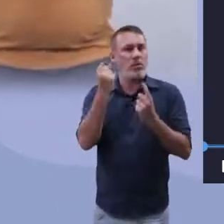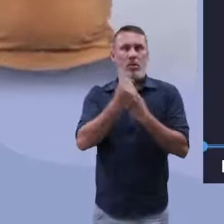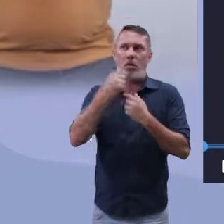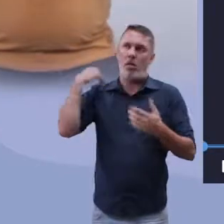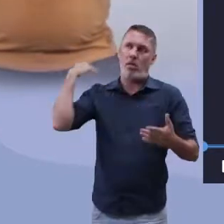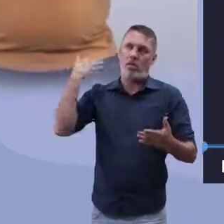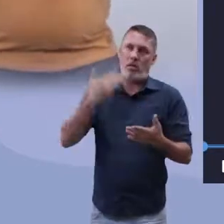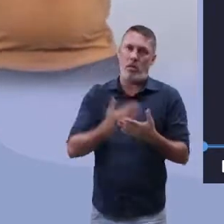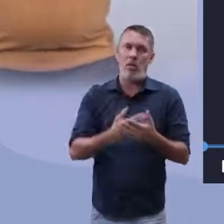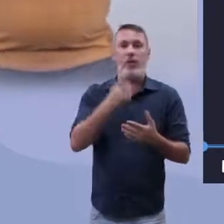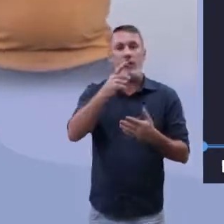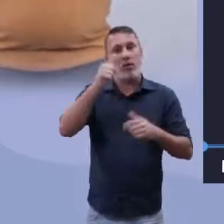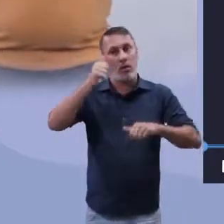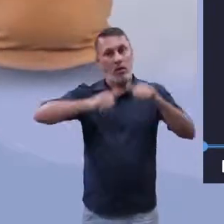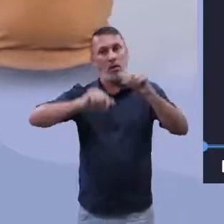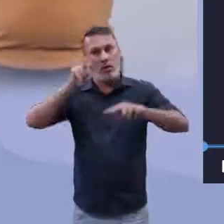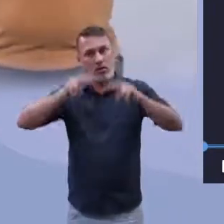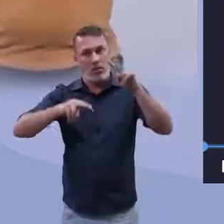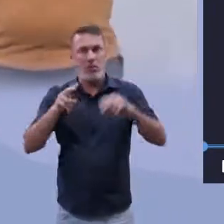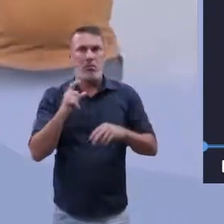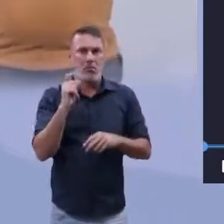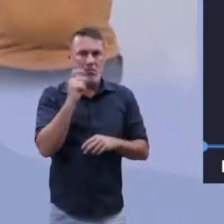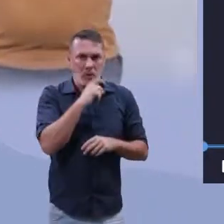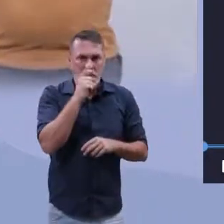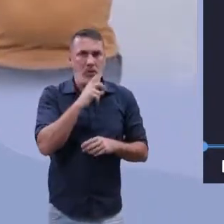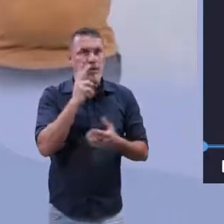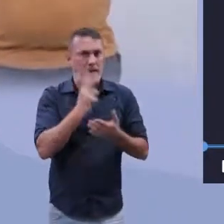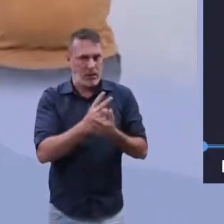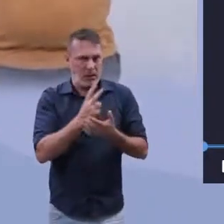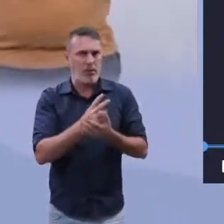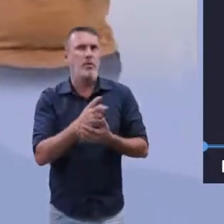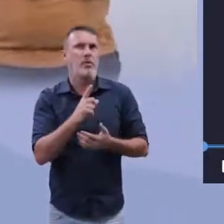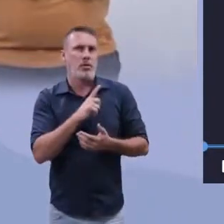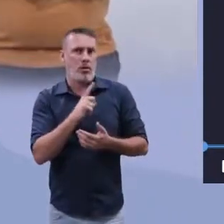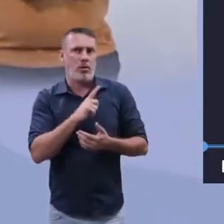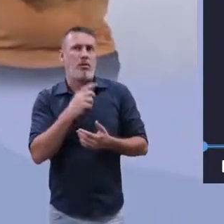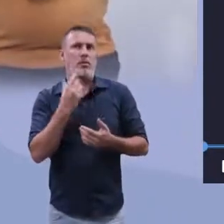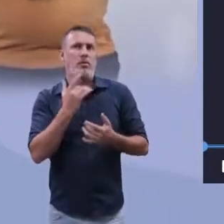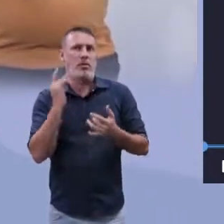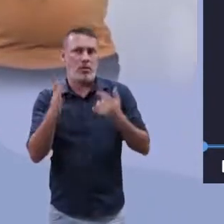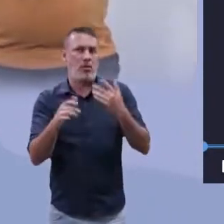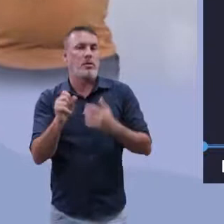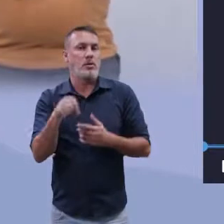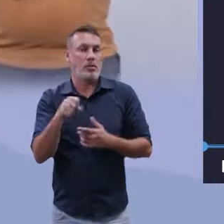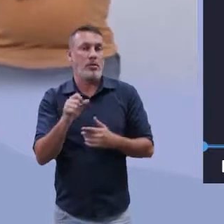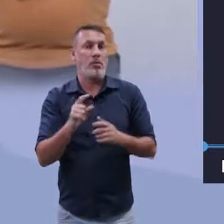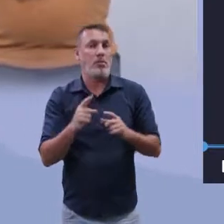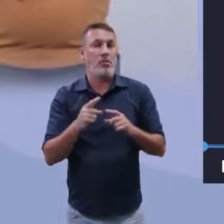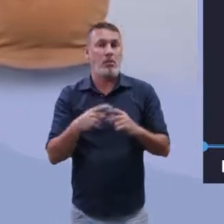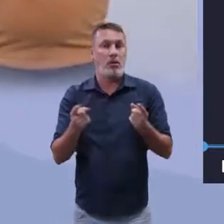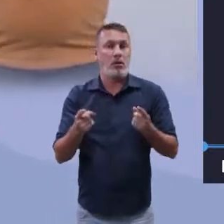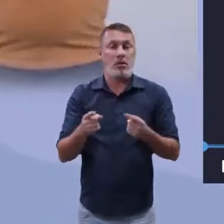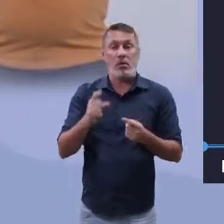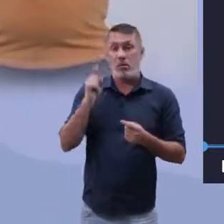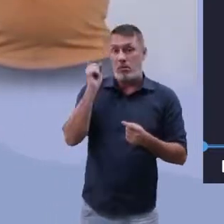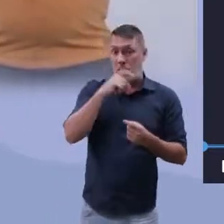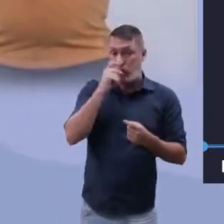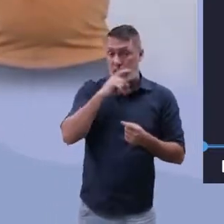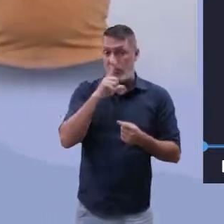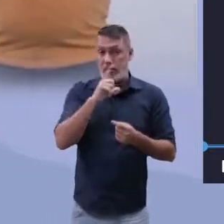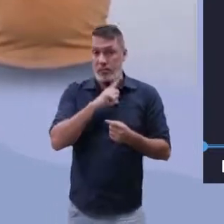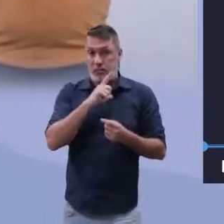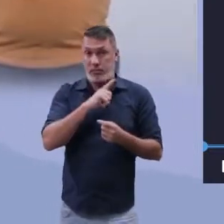sociedade. E aí você tem que analisar. A mentira, ela sempre existiu. Entretanto, quando